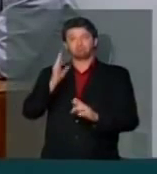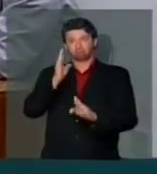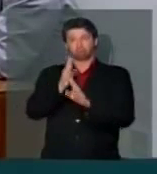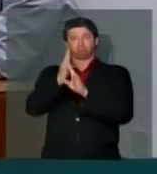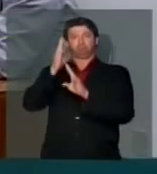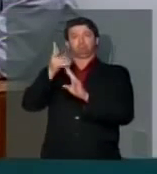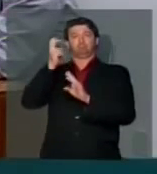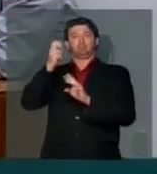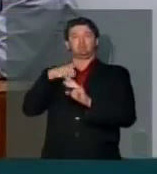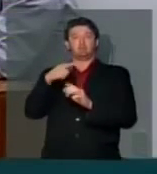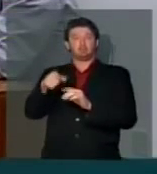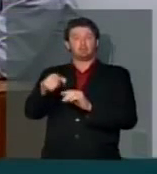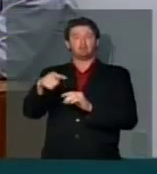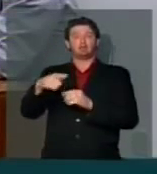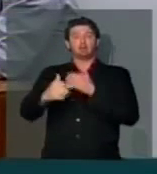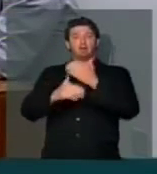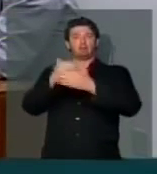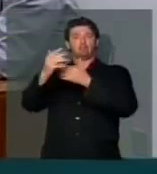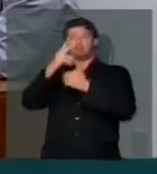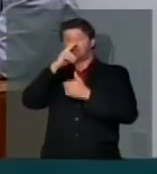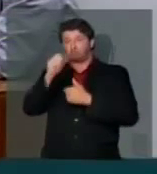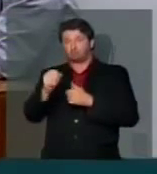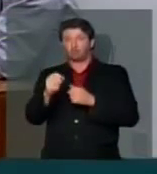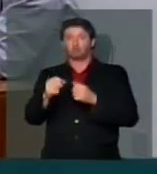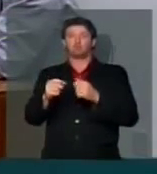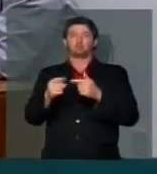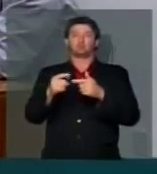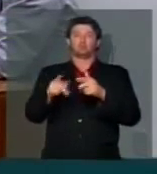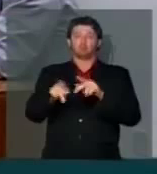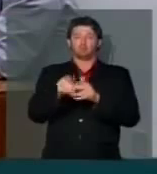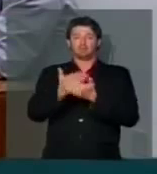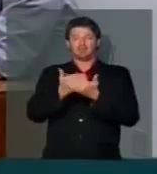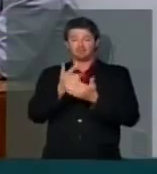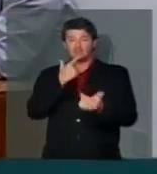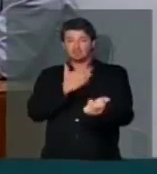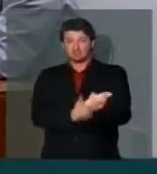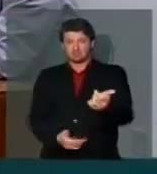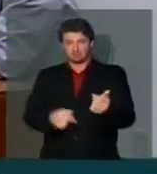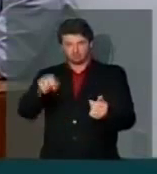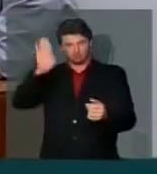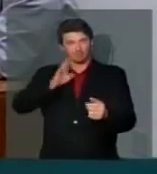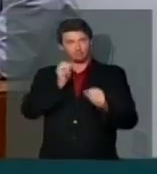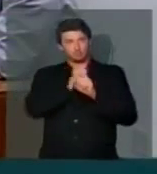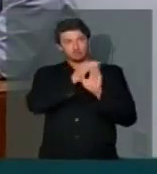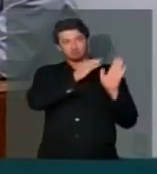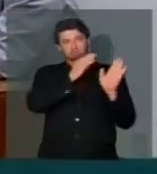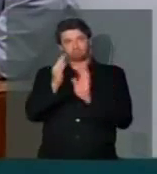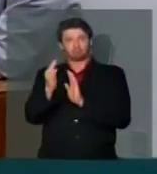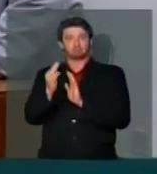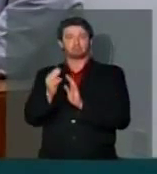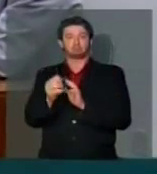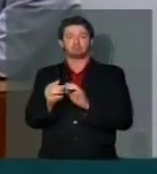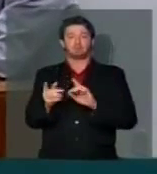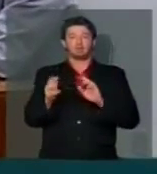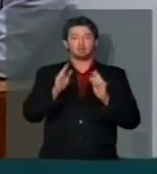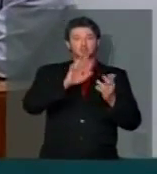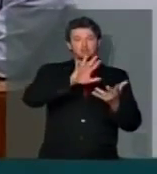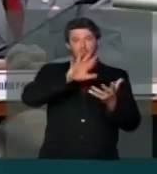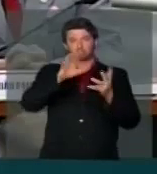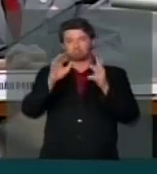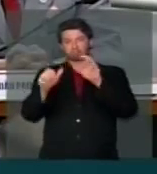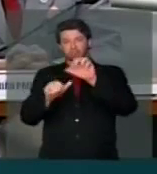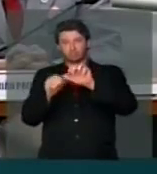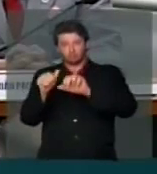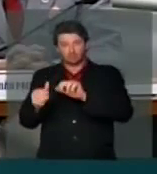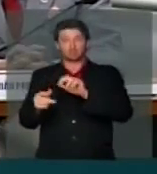muito grande na política de sangue do Brasil nos últimos anos. Não é? Essa transição de uma posição mais